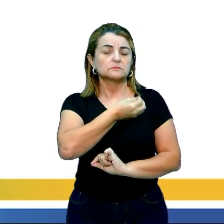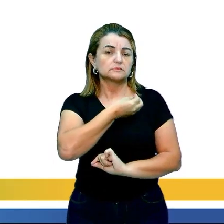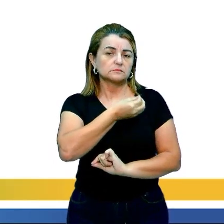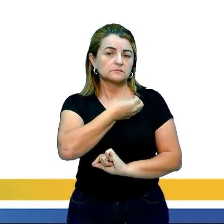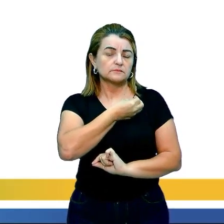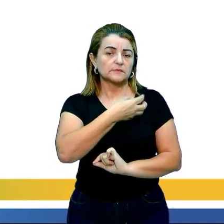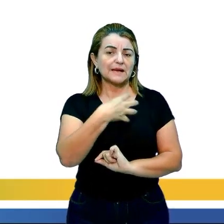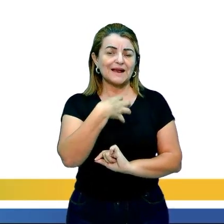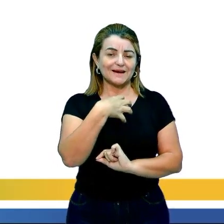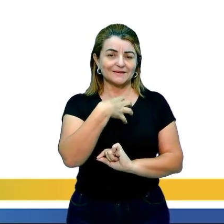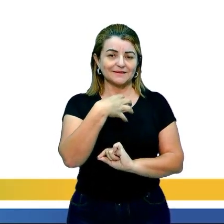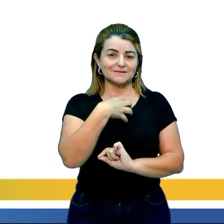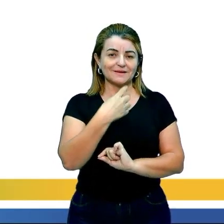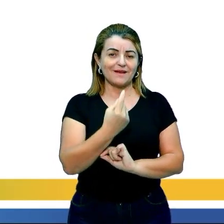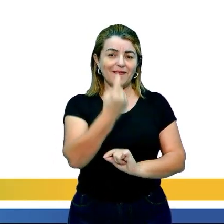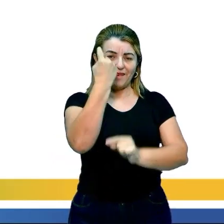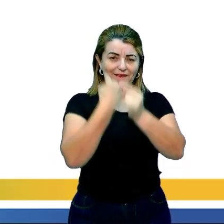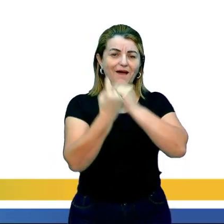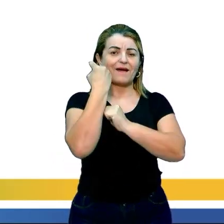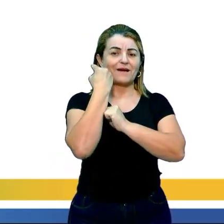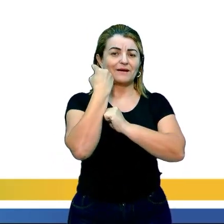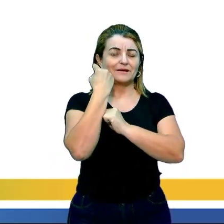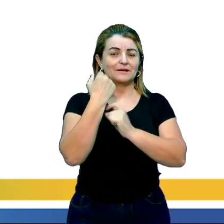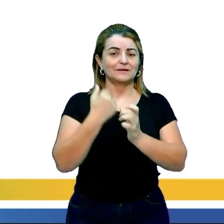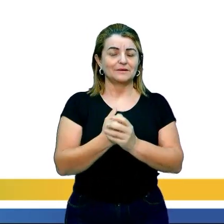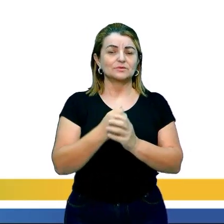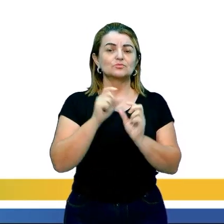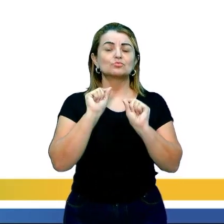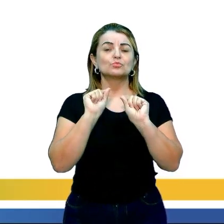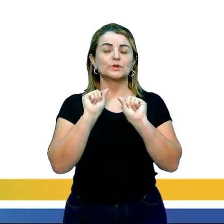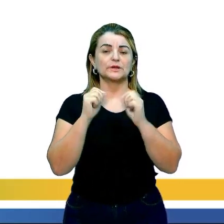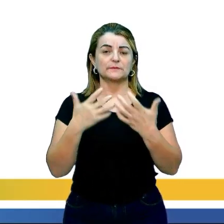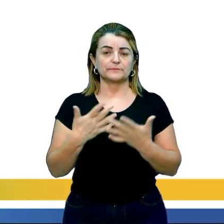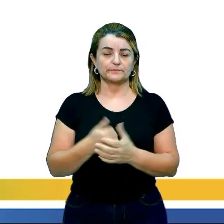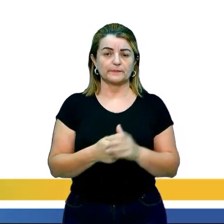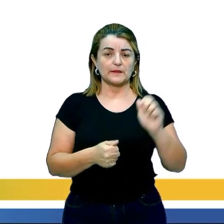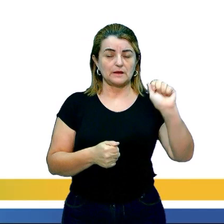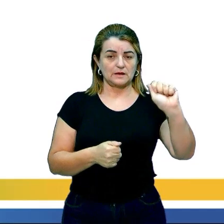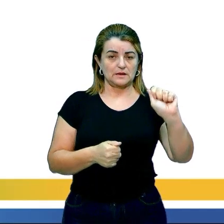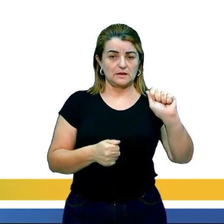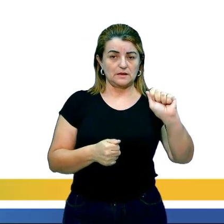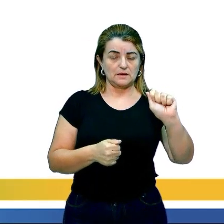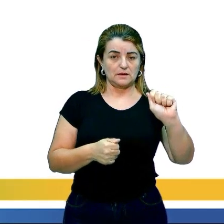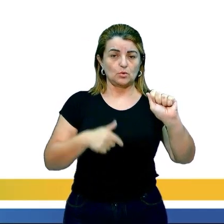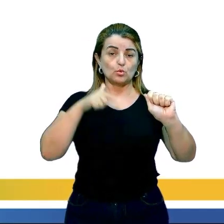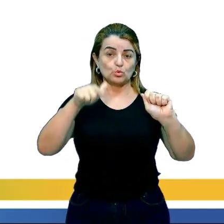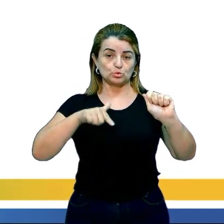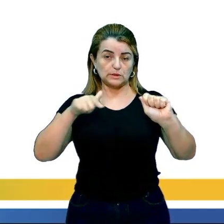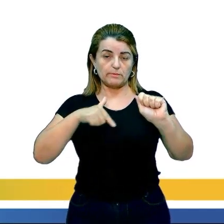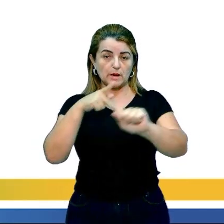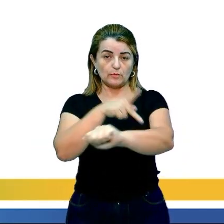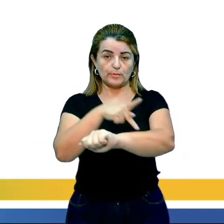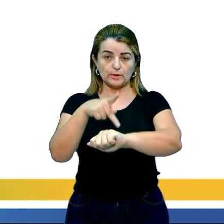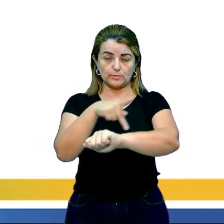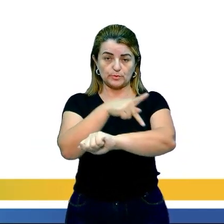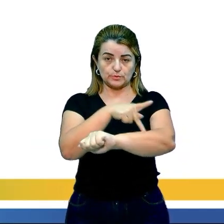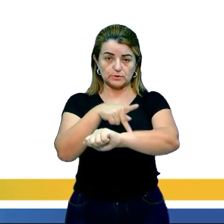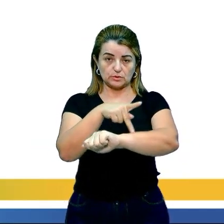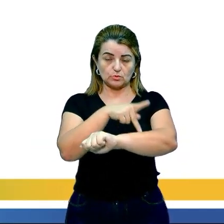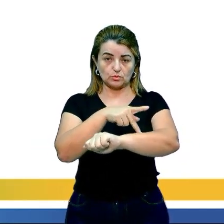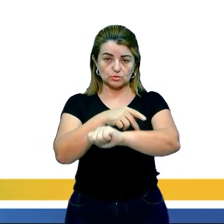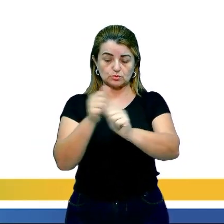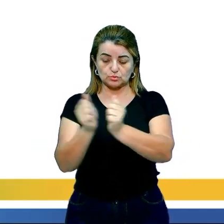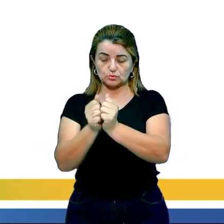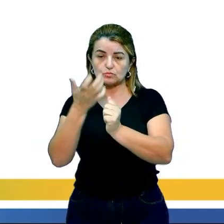caracterizada naquela época em razão de letra a sua função pedagógica exercida